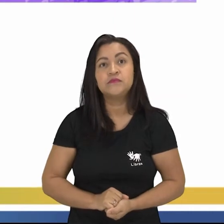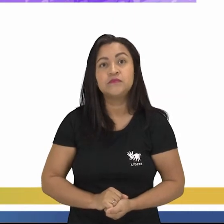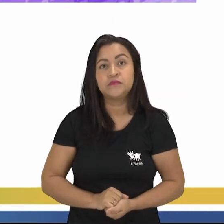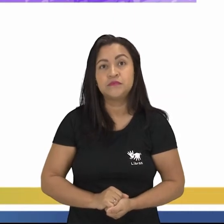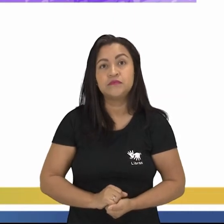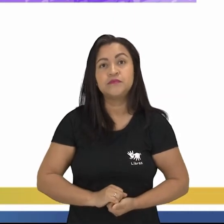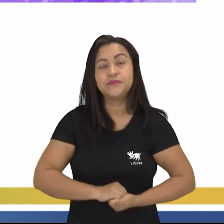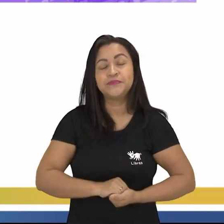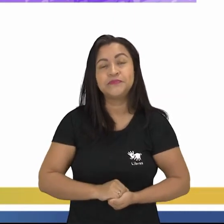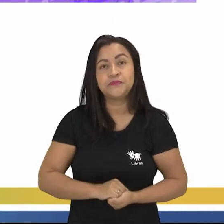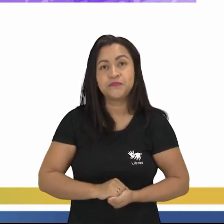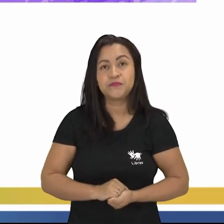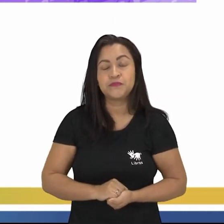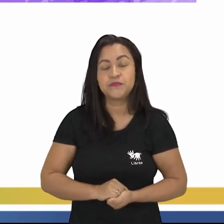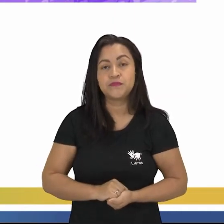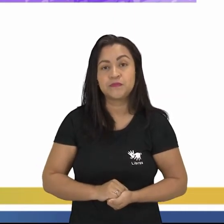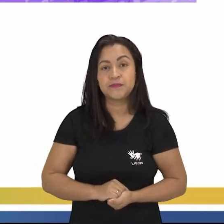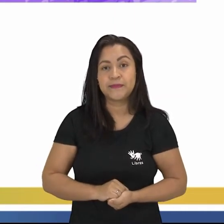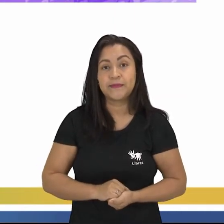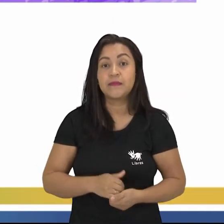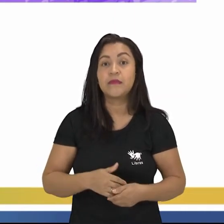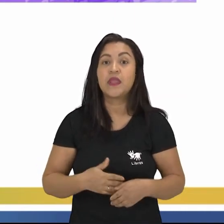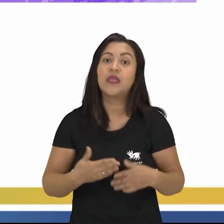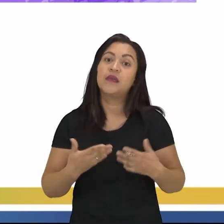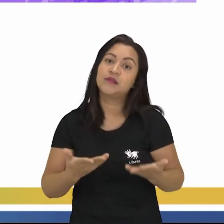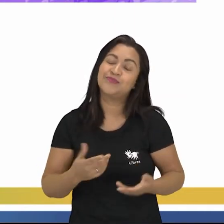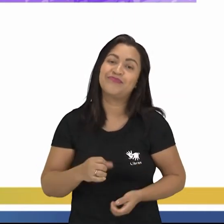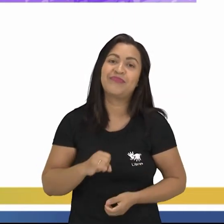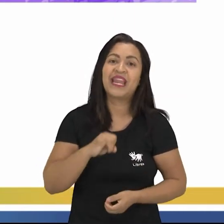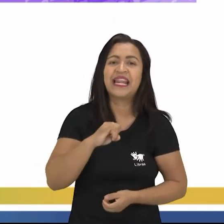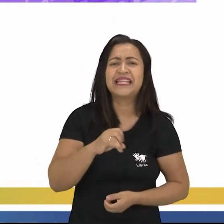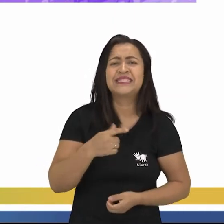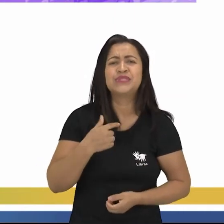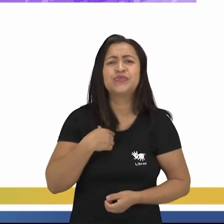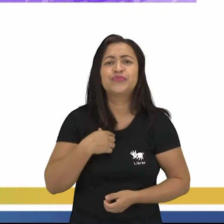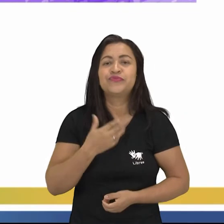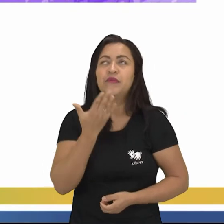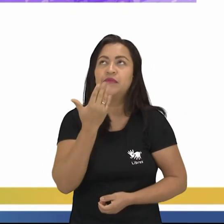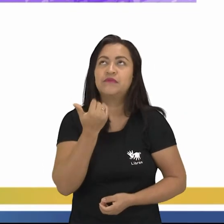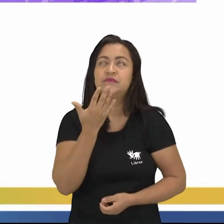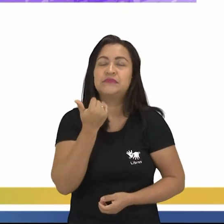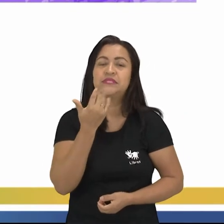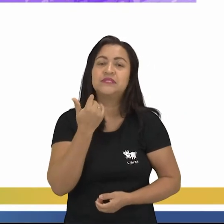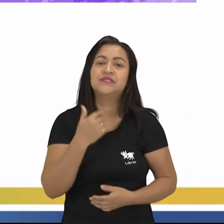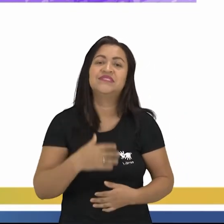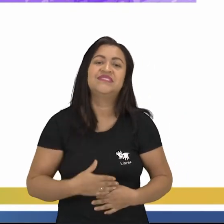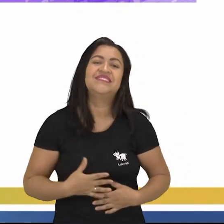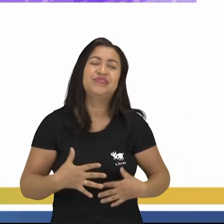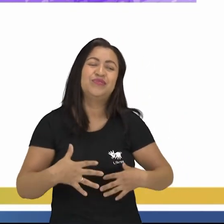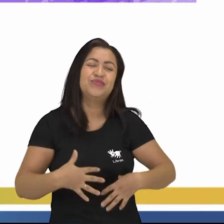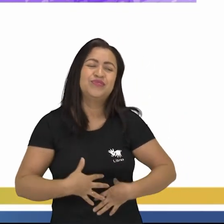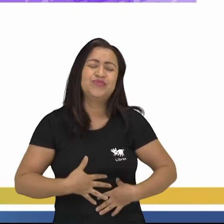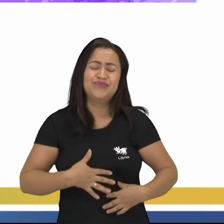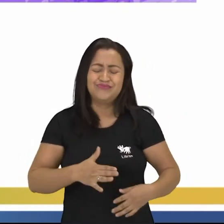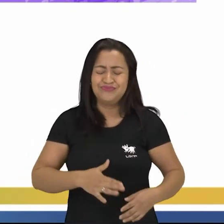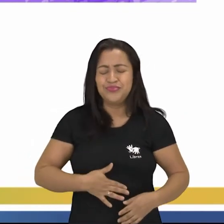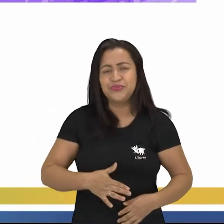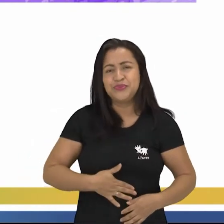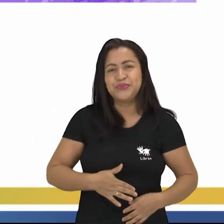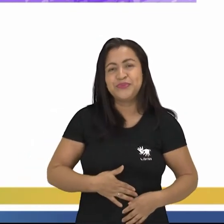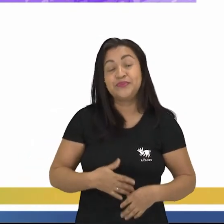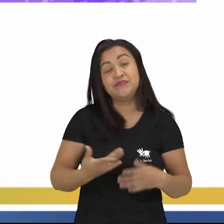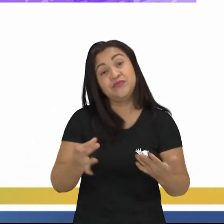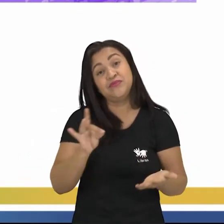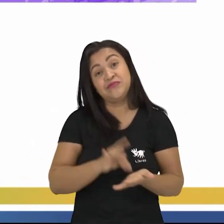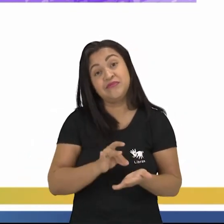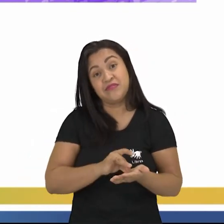I wouldn't have felt sick. Então, se eu não tivesse comido tanto, eu não teria passado mal. Então, a verdade é